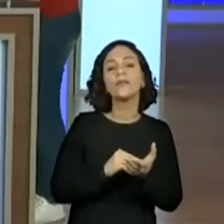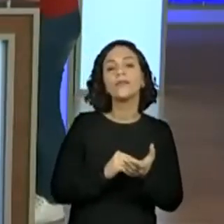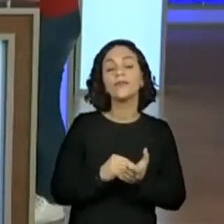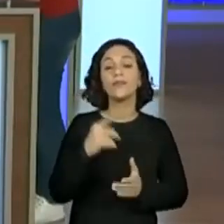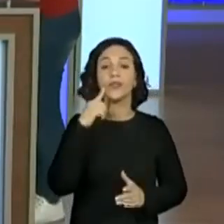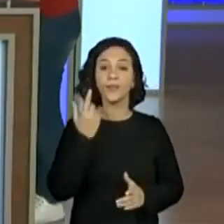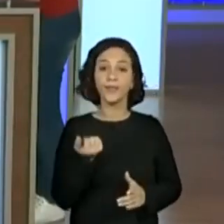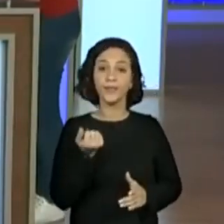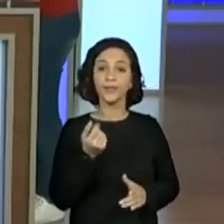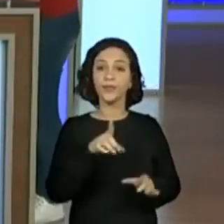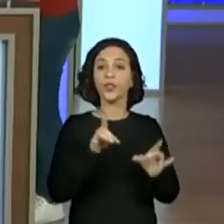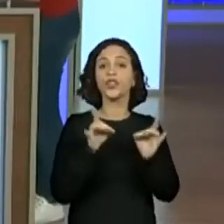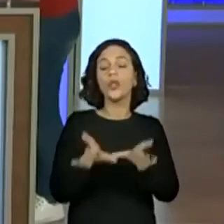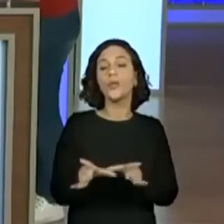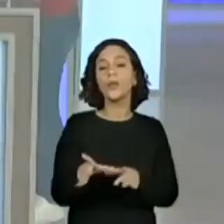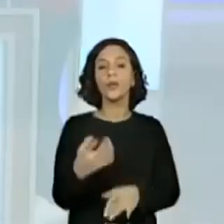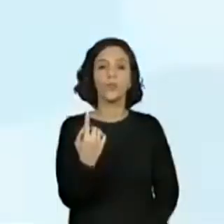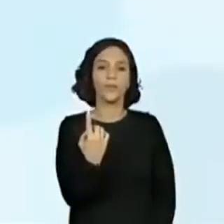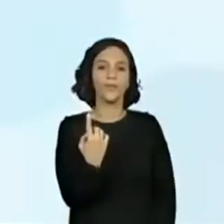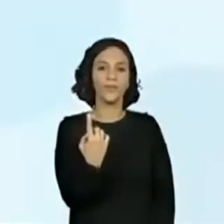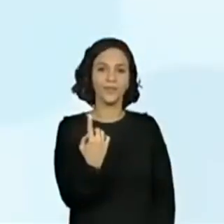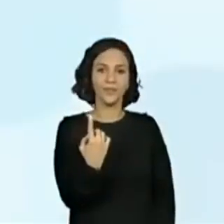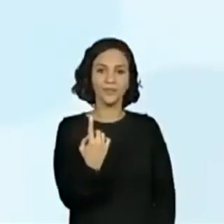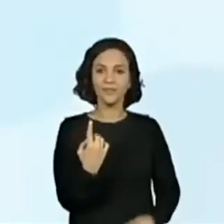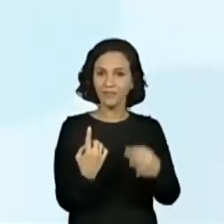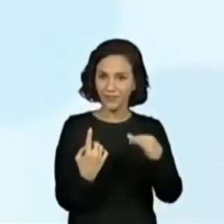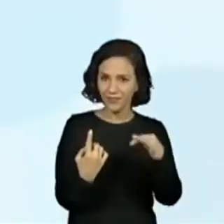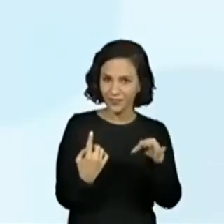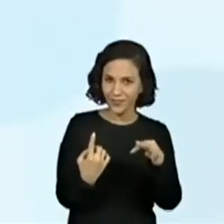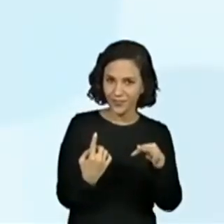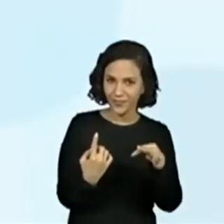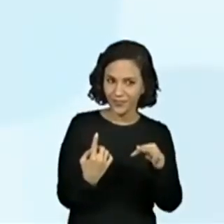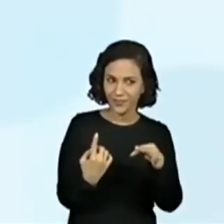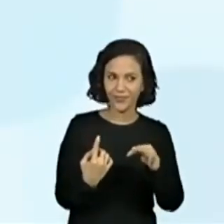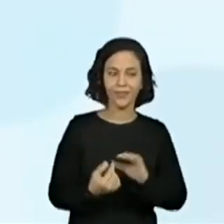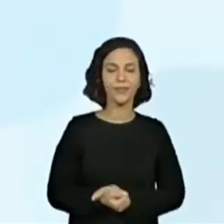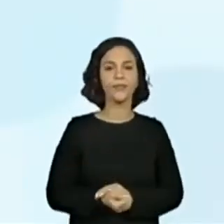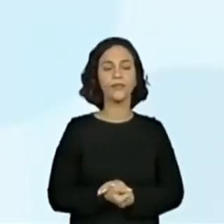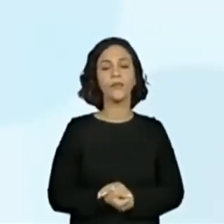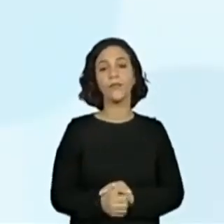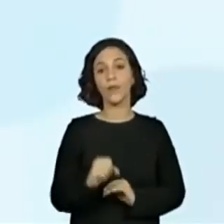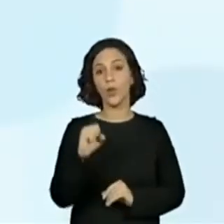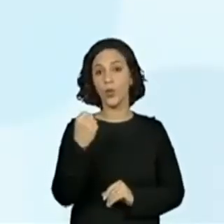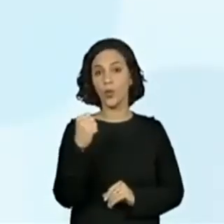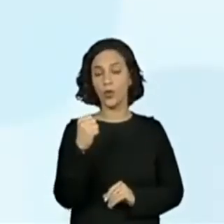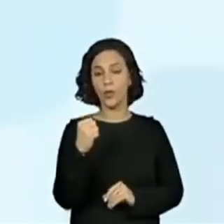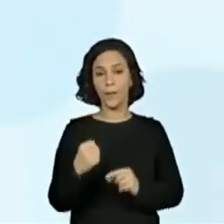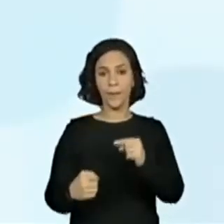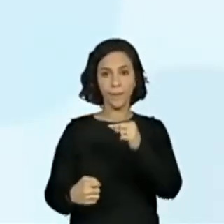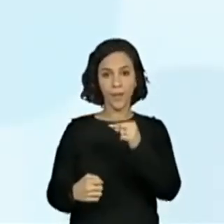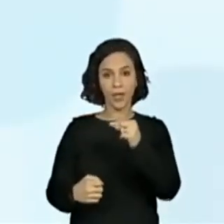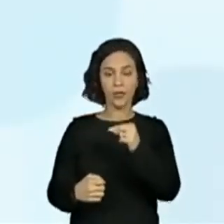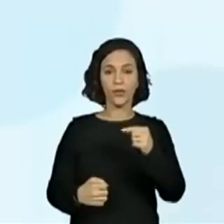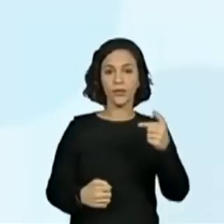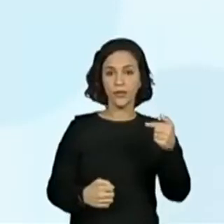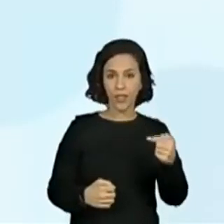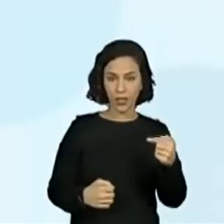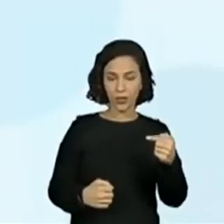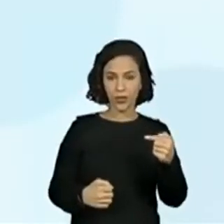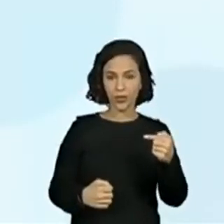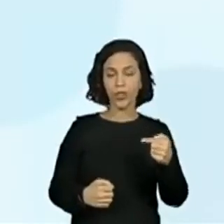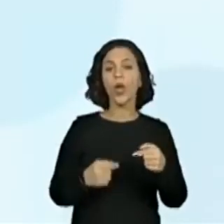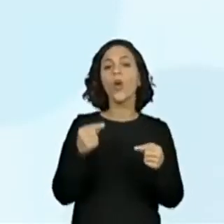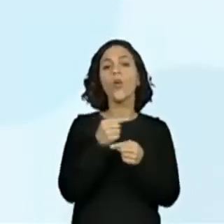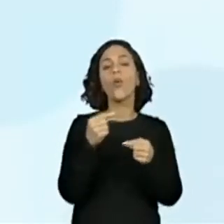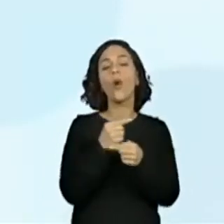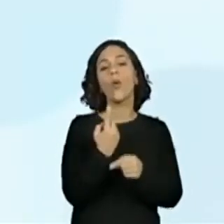7 e aí só sobrou uma. Não é mesmo? Olha lá. 8 menos 7 igual a 1. Porque o